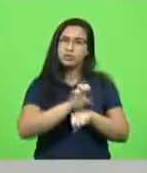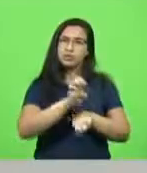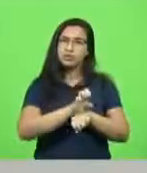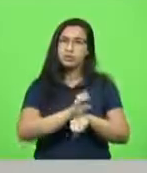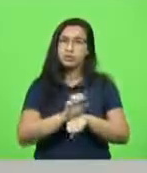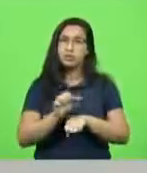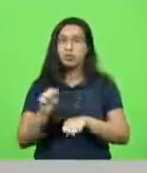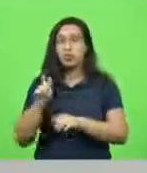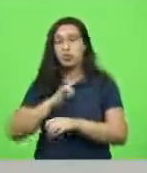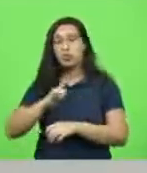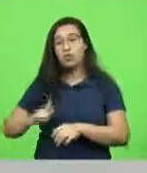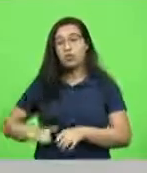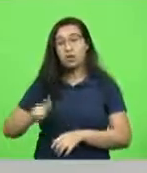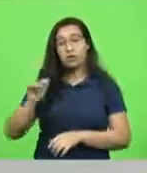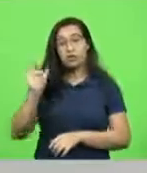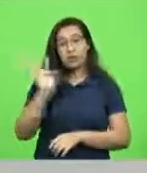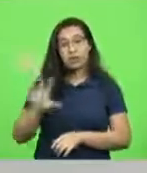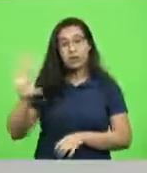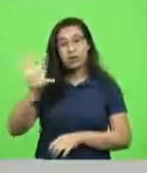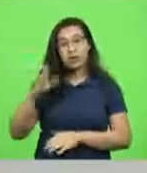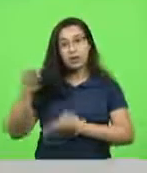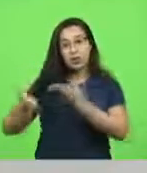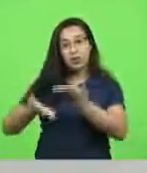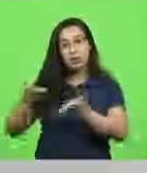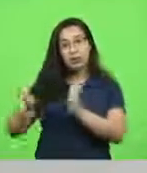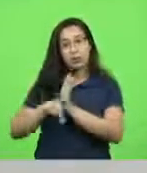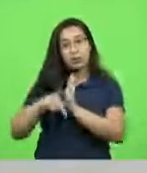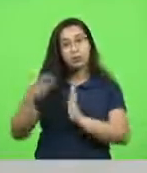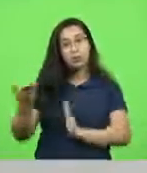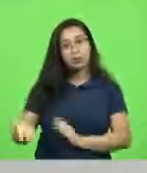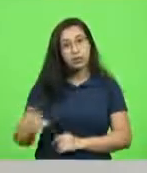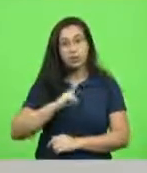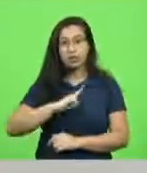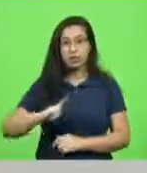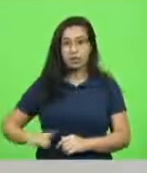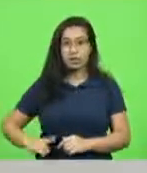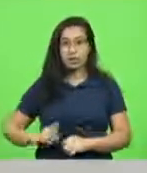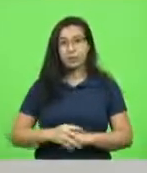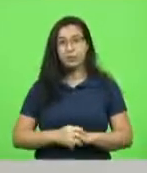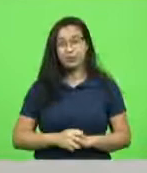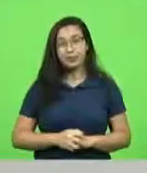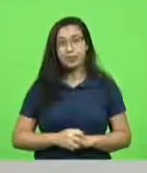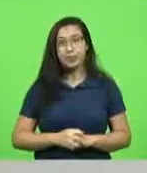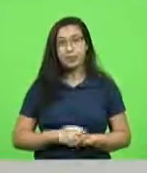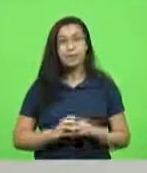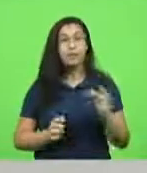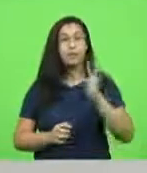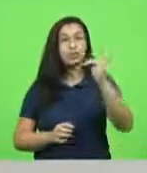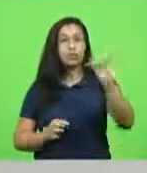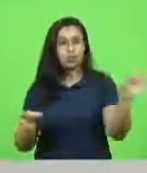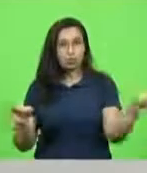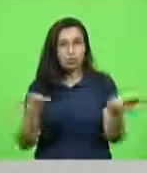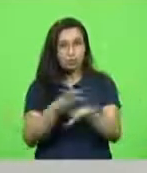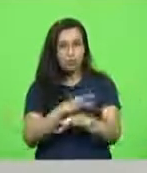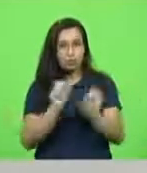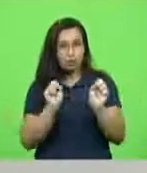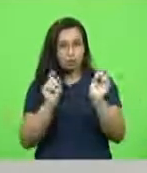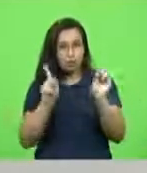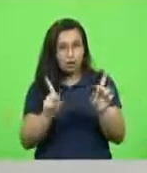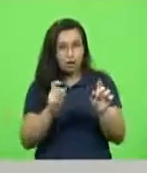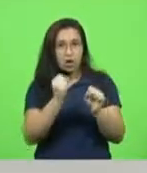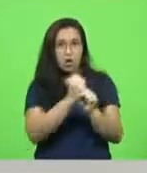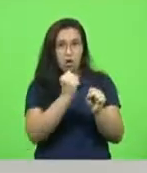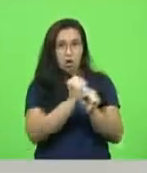cuidar do que é seu porque mais tarde quando a obra estiver pronto vão dizer essa linha é uma